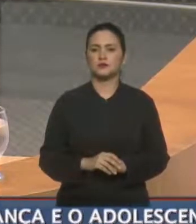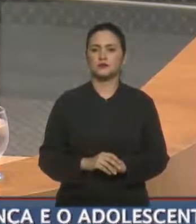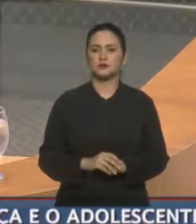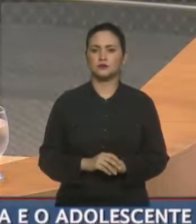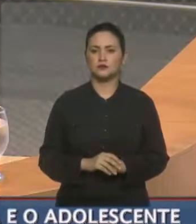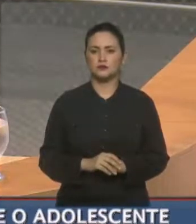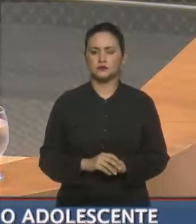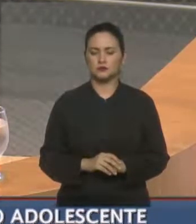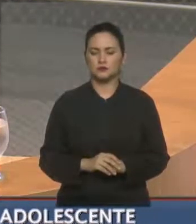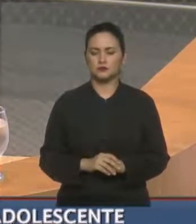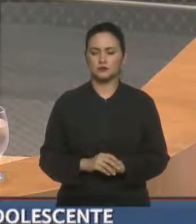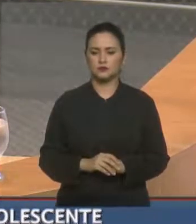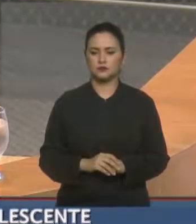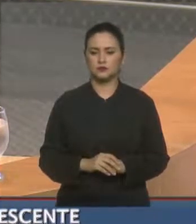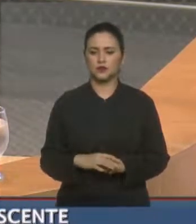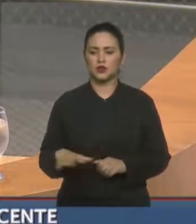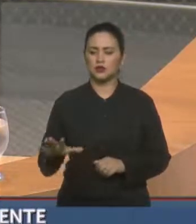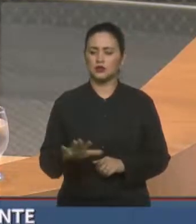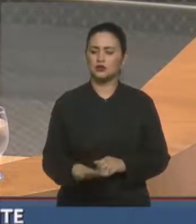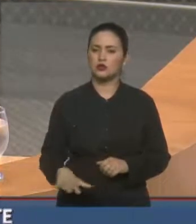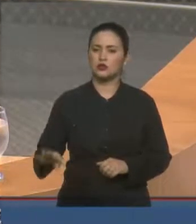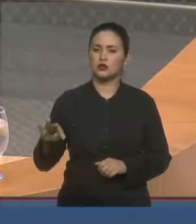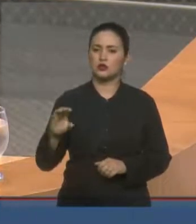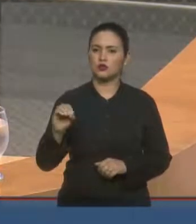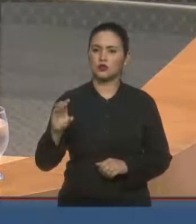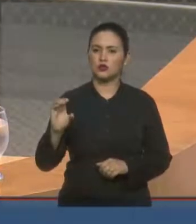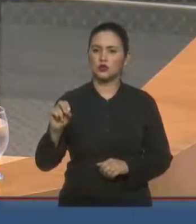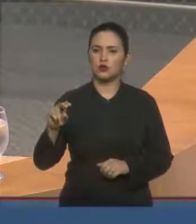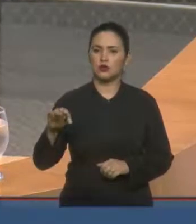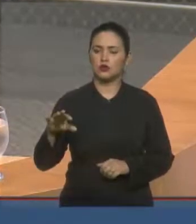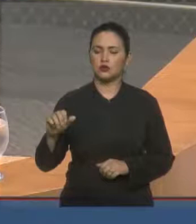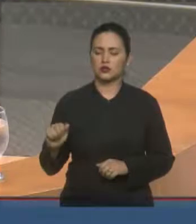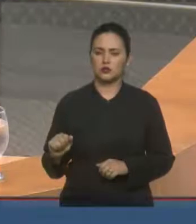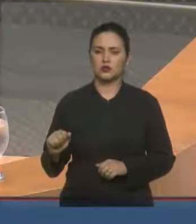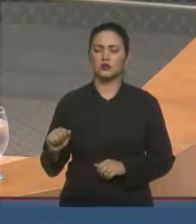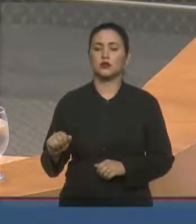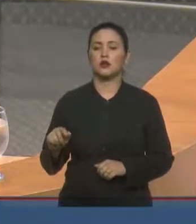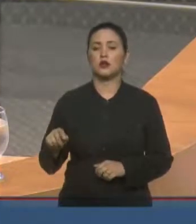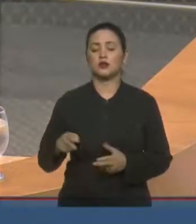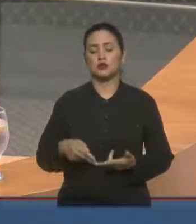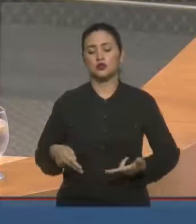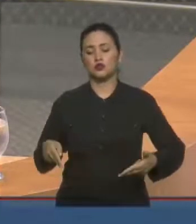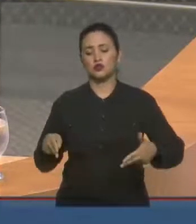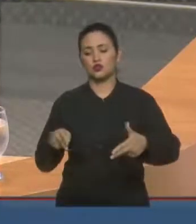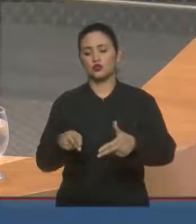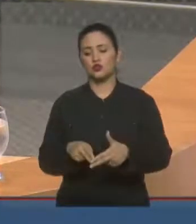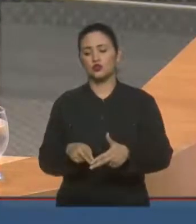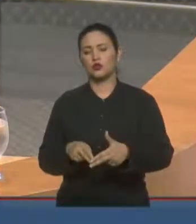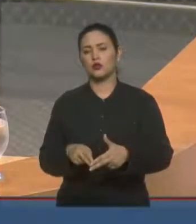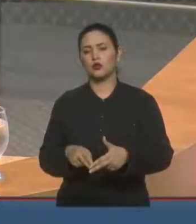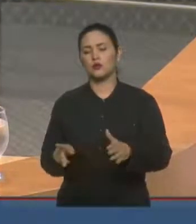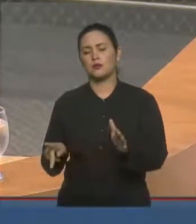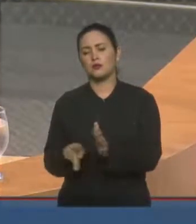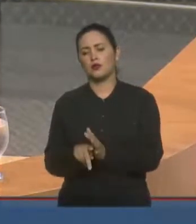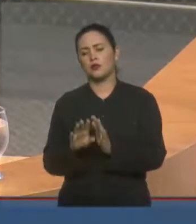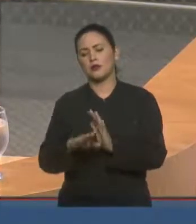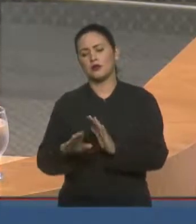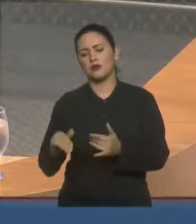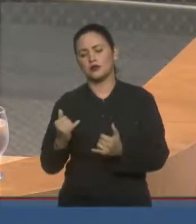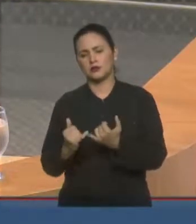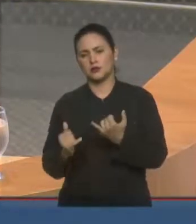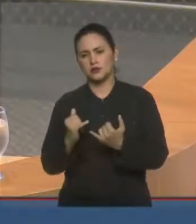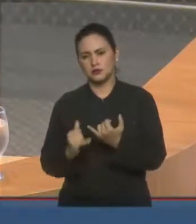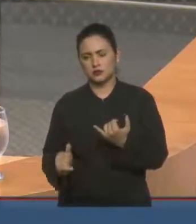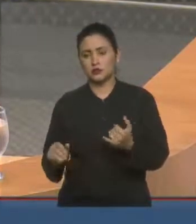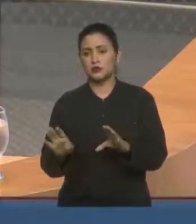região tocantina, e nela vai estar prevista um núcleo de atendimento especializado à criança e adolescente, bem como